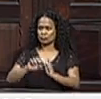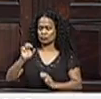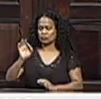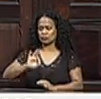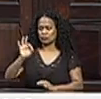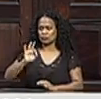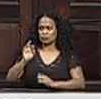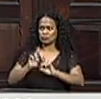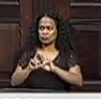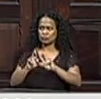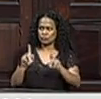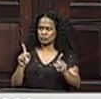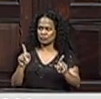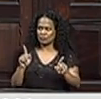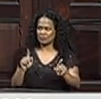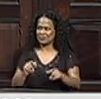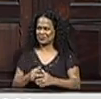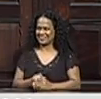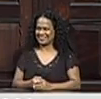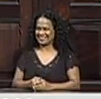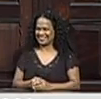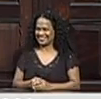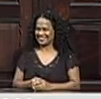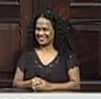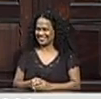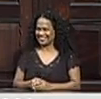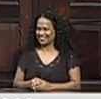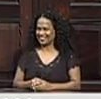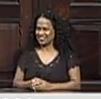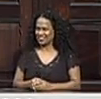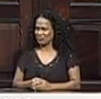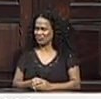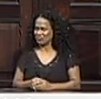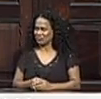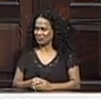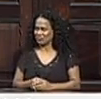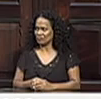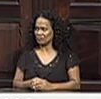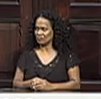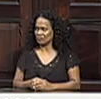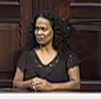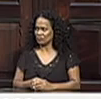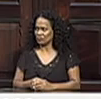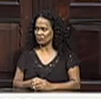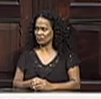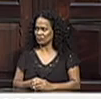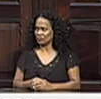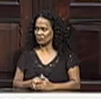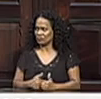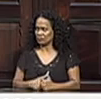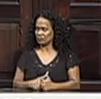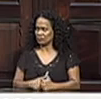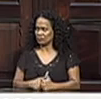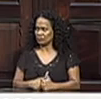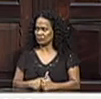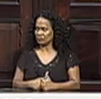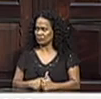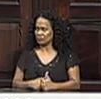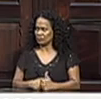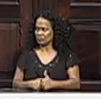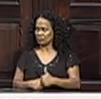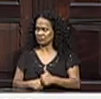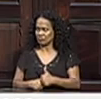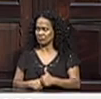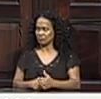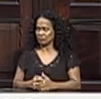diferentes. Senhor presidente, eu gostaria de dizer que vou excluir todas as emendas que Tratam de pro percentuais.